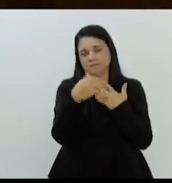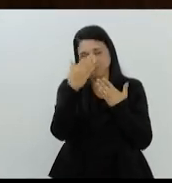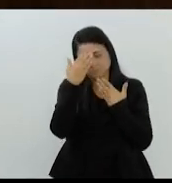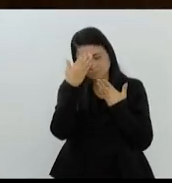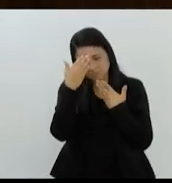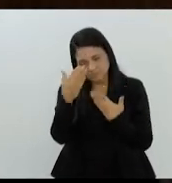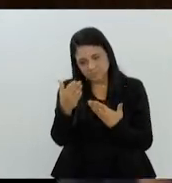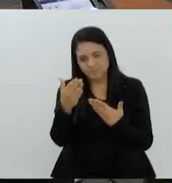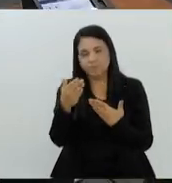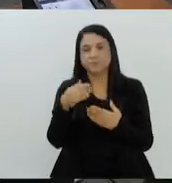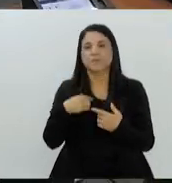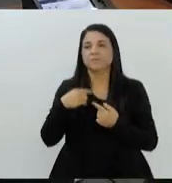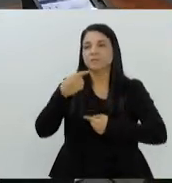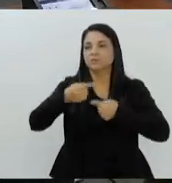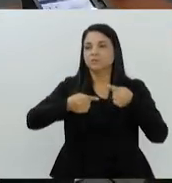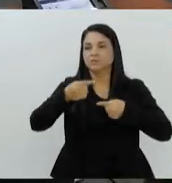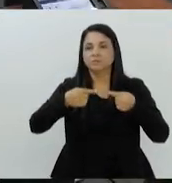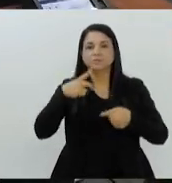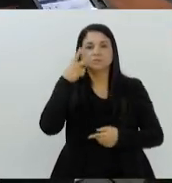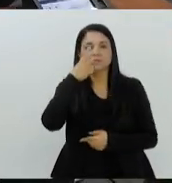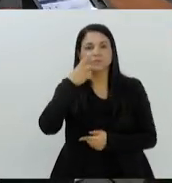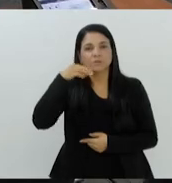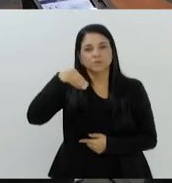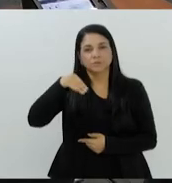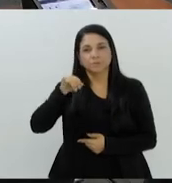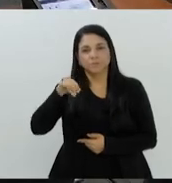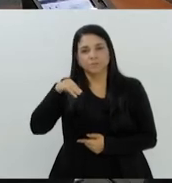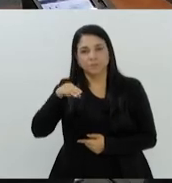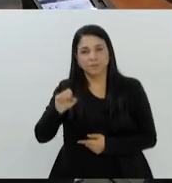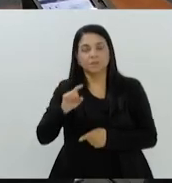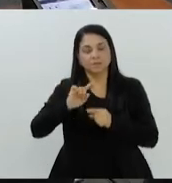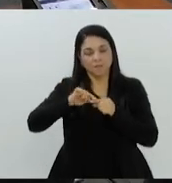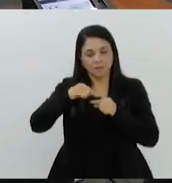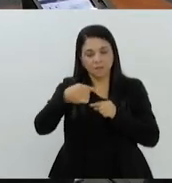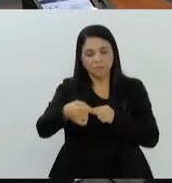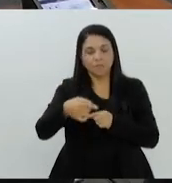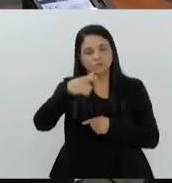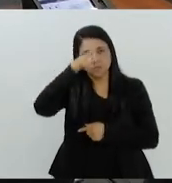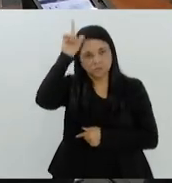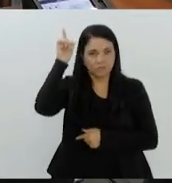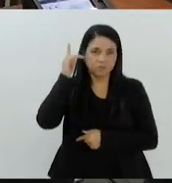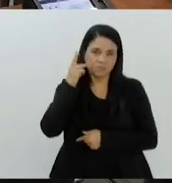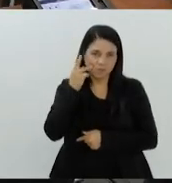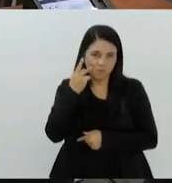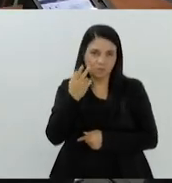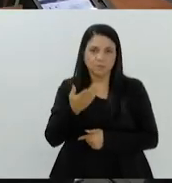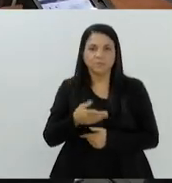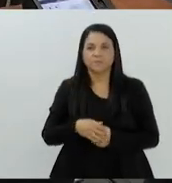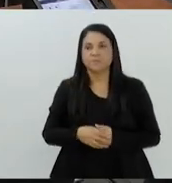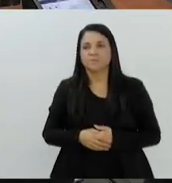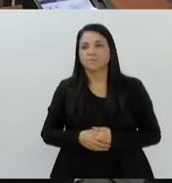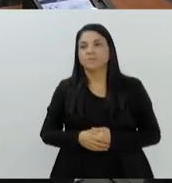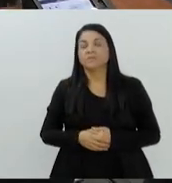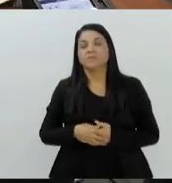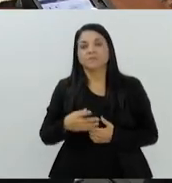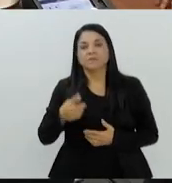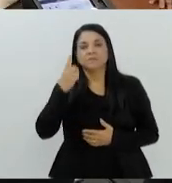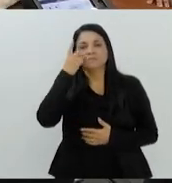Para discutir, deputado Carlos Mink, em seguida, deputado Luiz Paulo. Deputado Carlos Deputada Mink. Deputada Marta